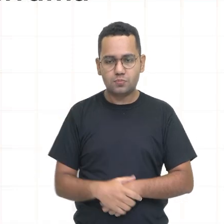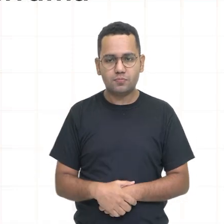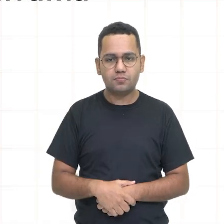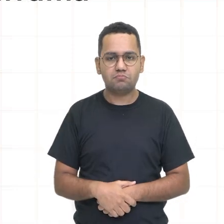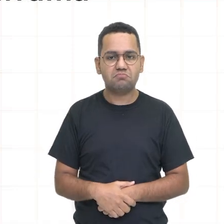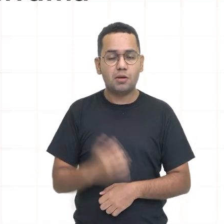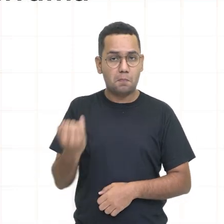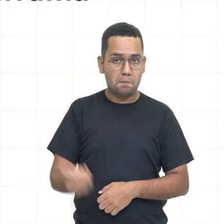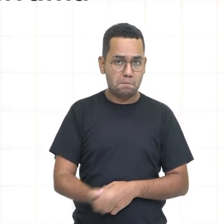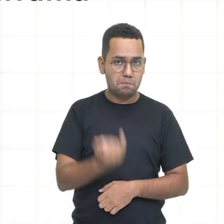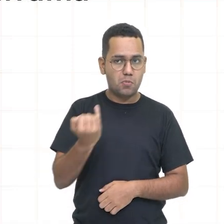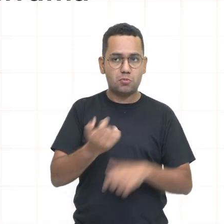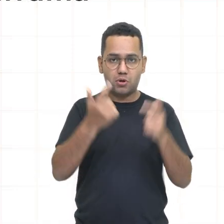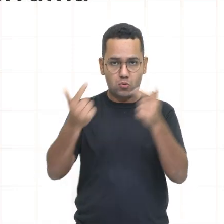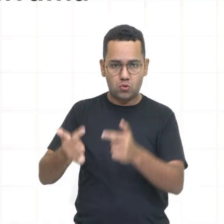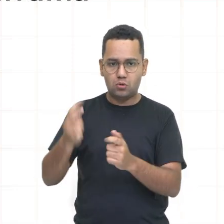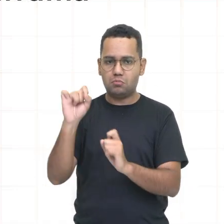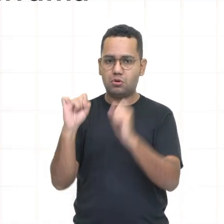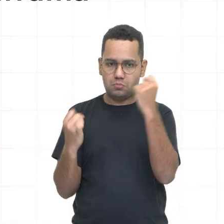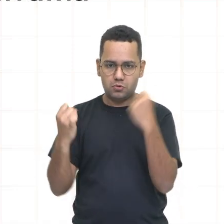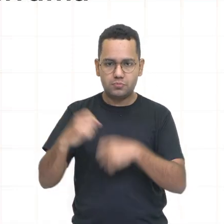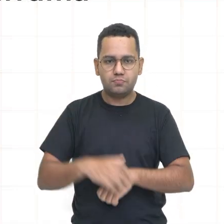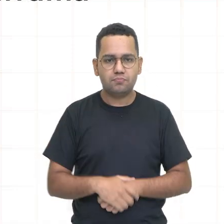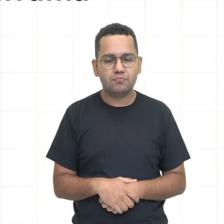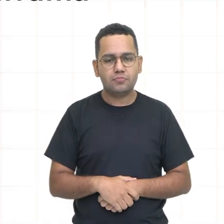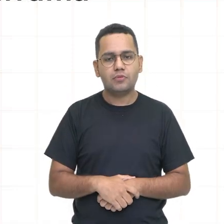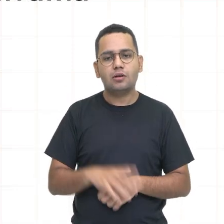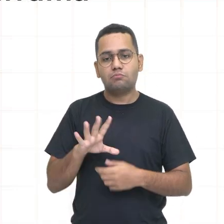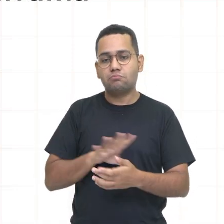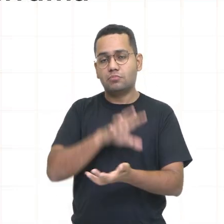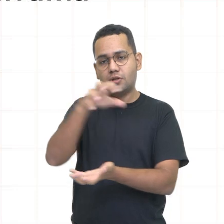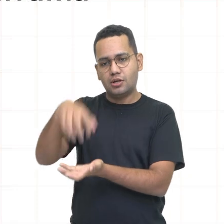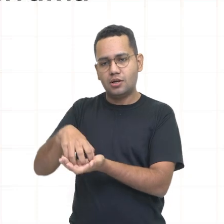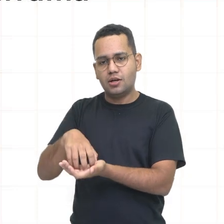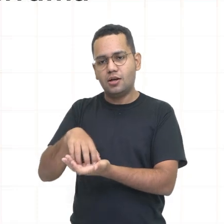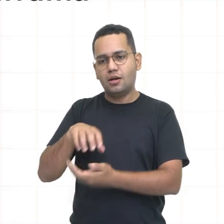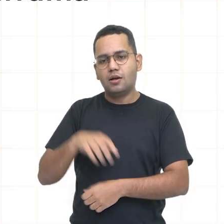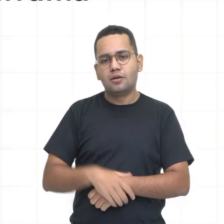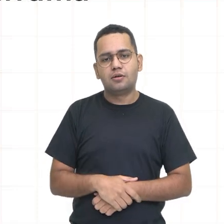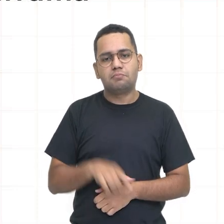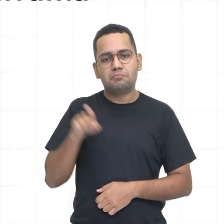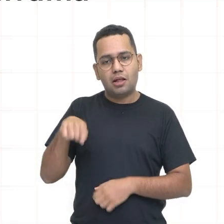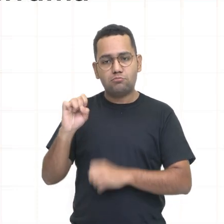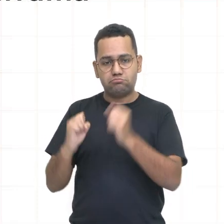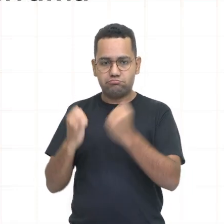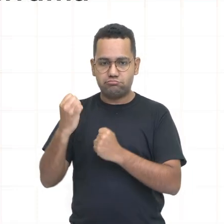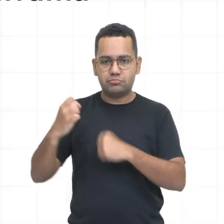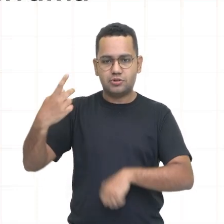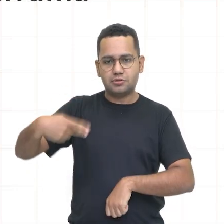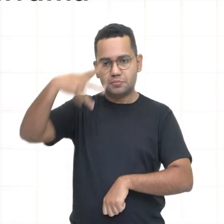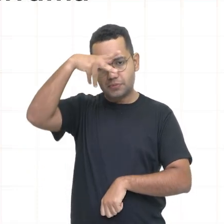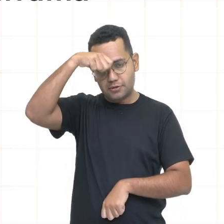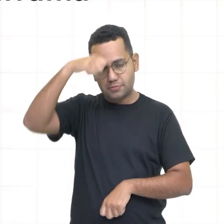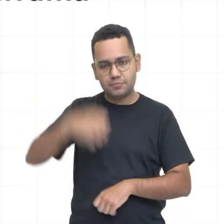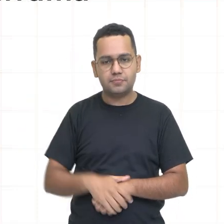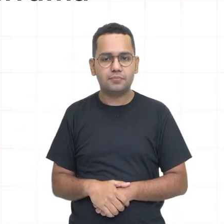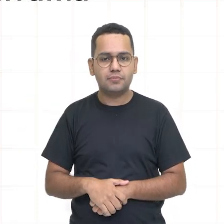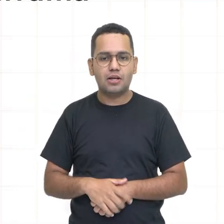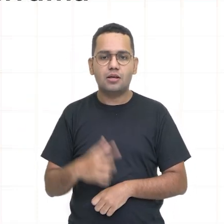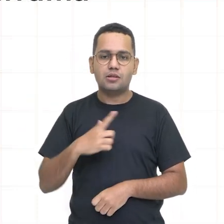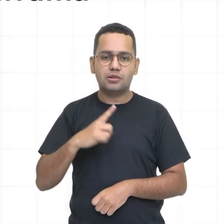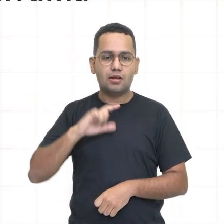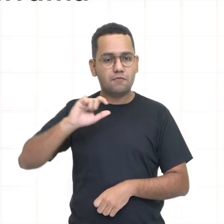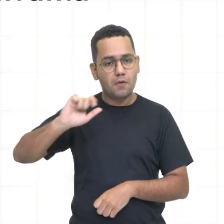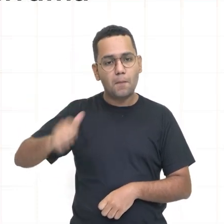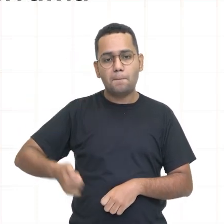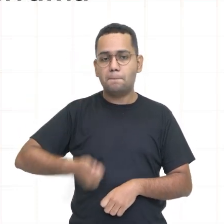1972 é o momento chave do setor industrial com a implantação do Distrito Industrial de Manaus. Ocorreu a implantação